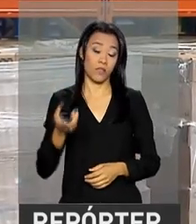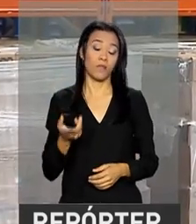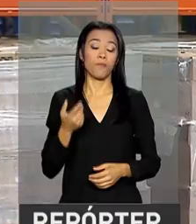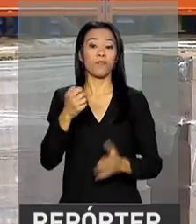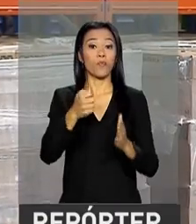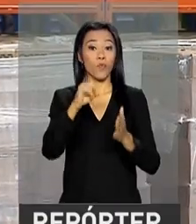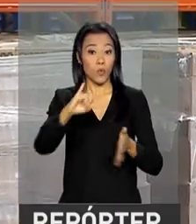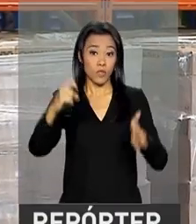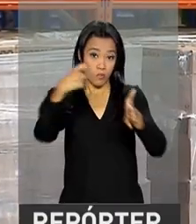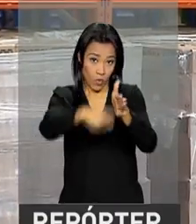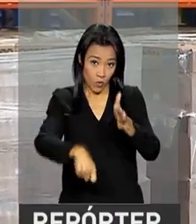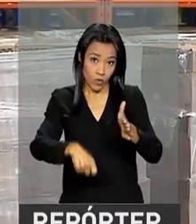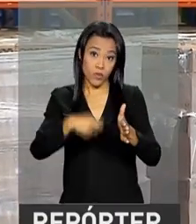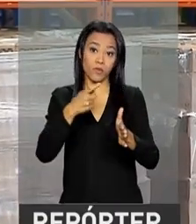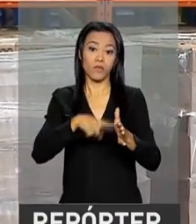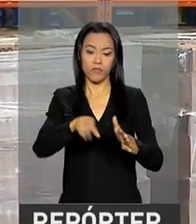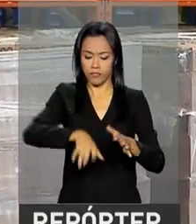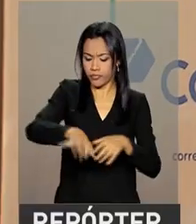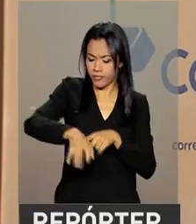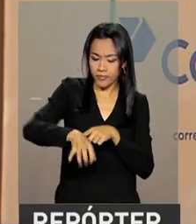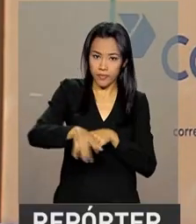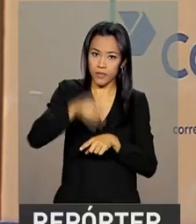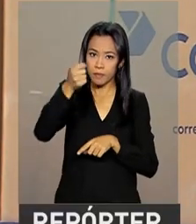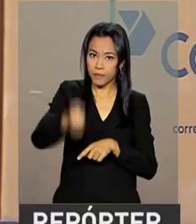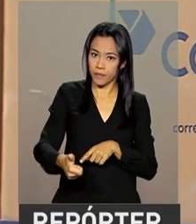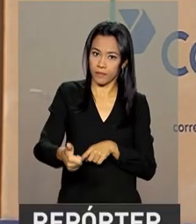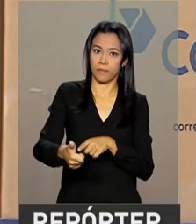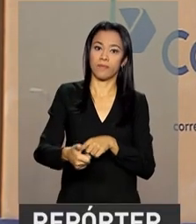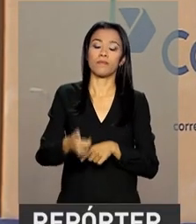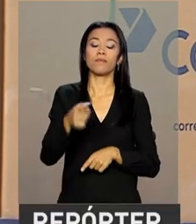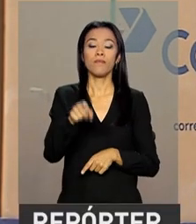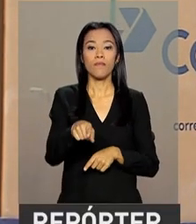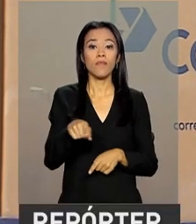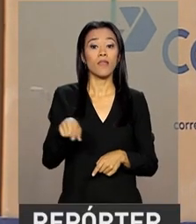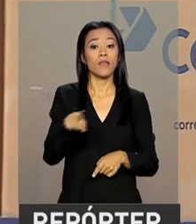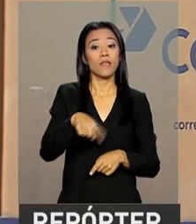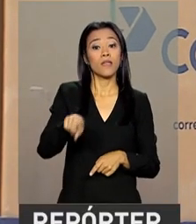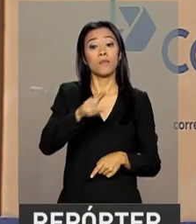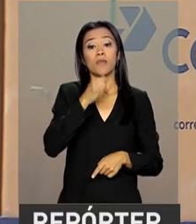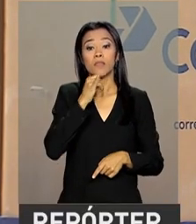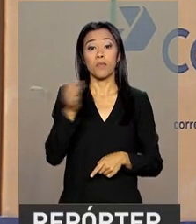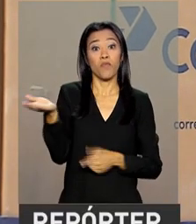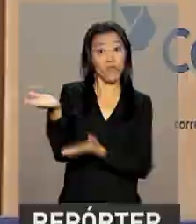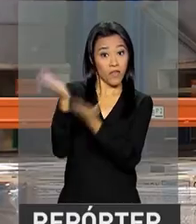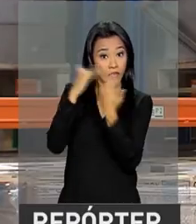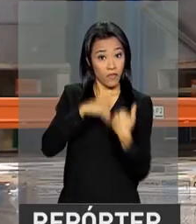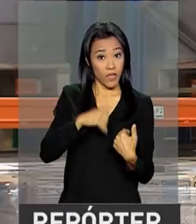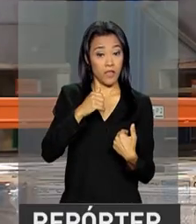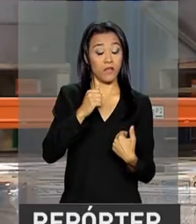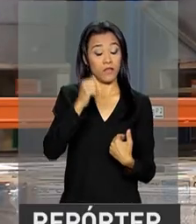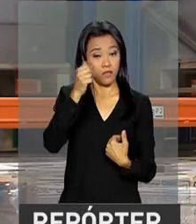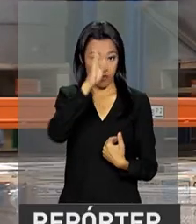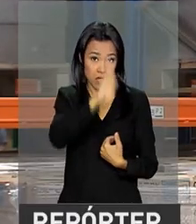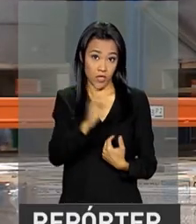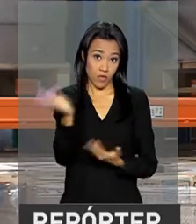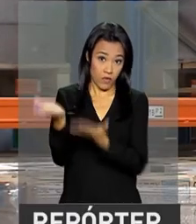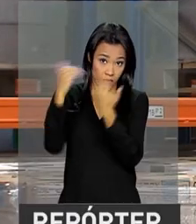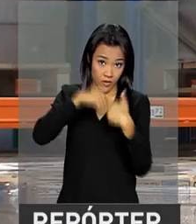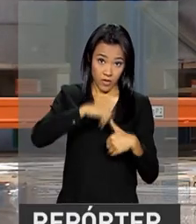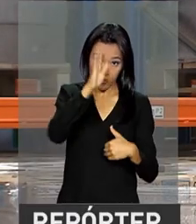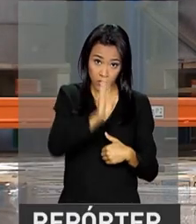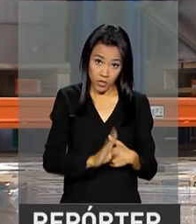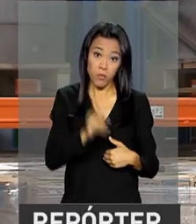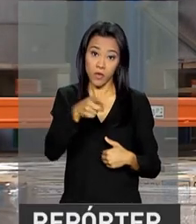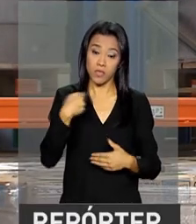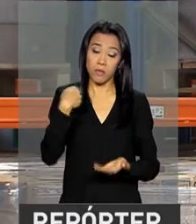passaram a ser calculados ao tomar taticamente os impostos sobre remessas vindas do exterior poderão ser pagos com cartão